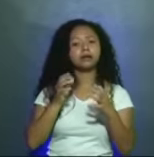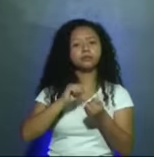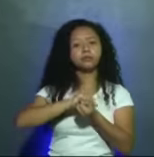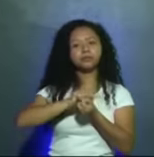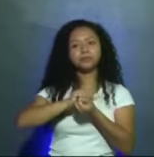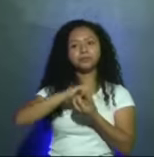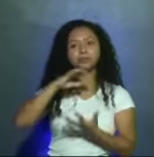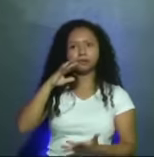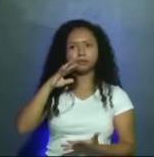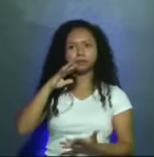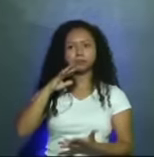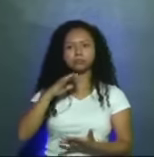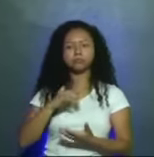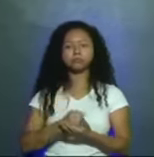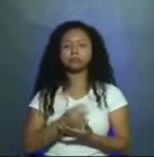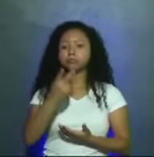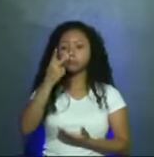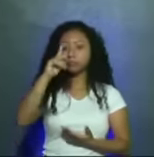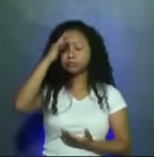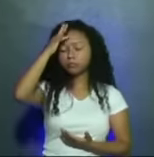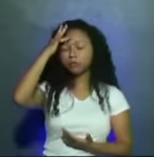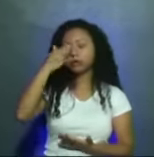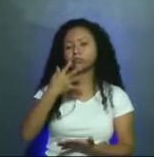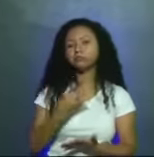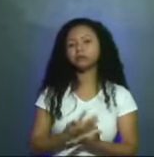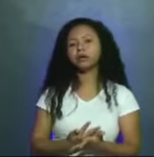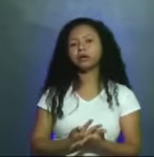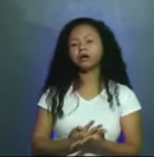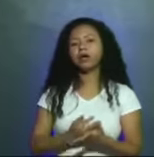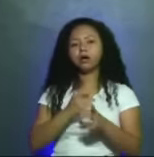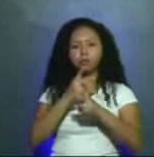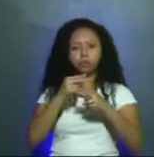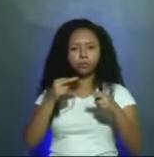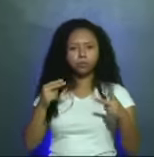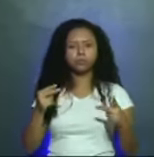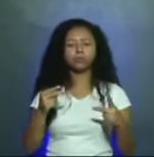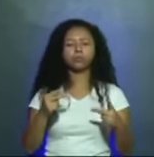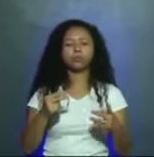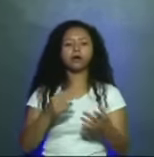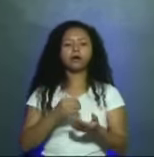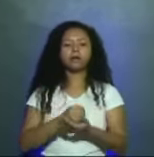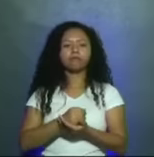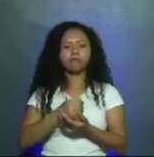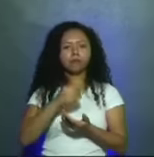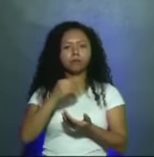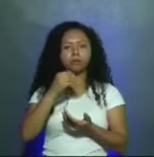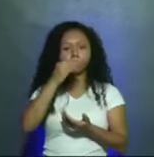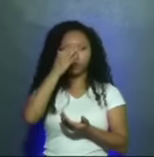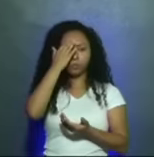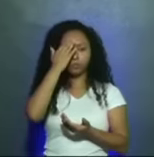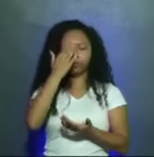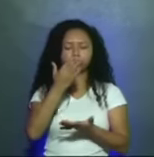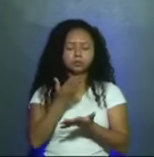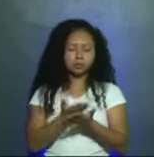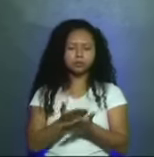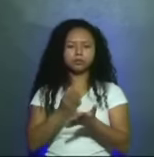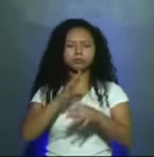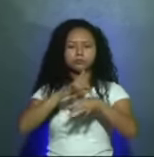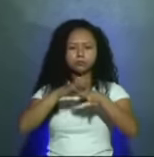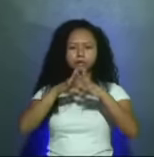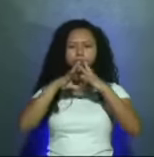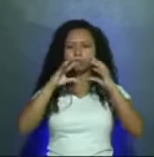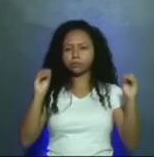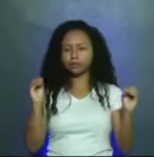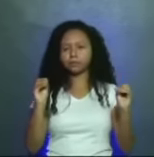que vai te curar, a sua fé, que nós cremos num Jesus ressurreto, que tudo pode, um Jesus que já